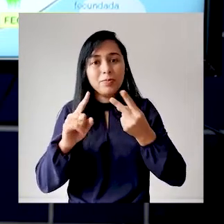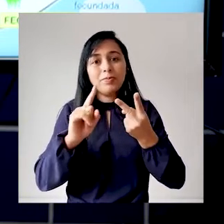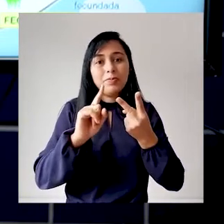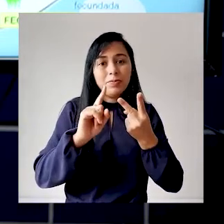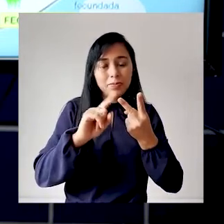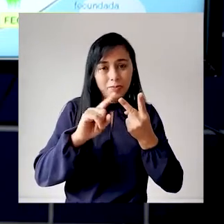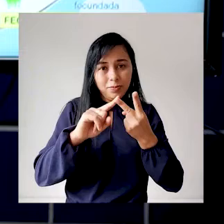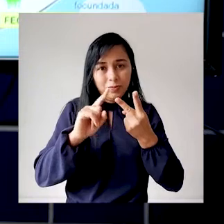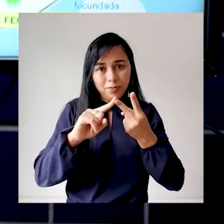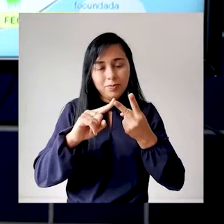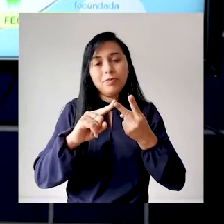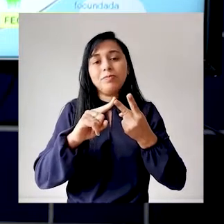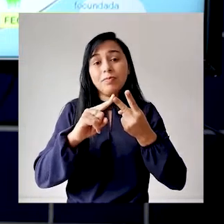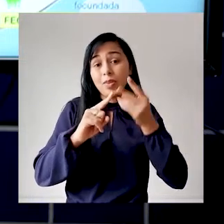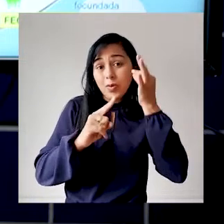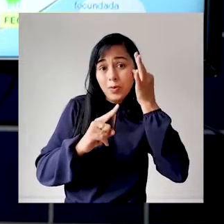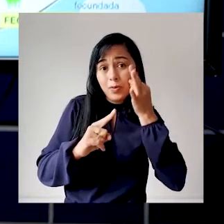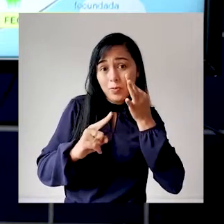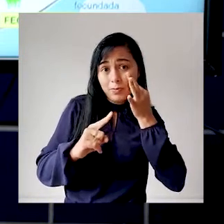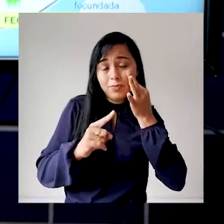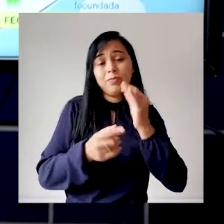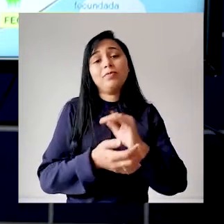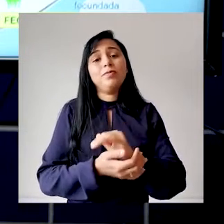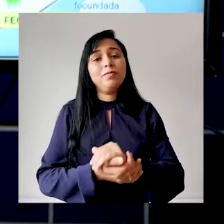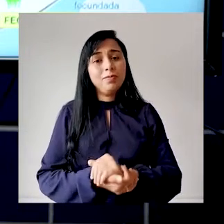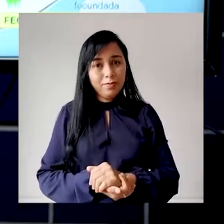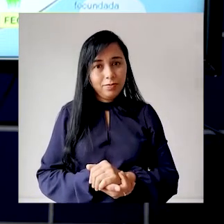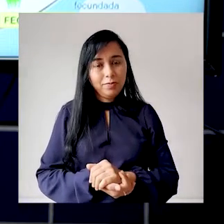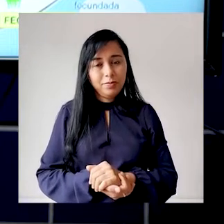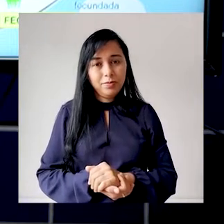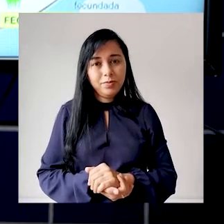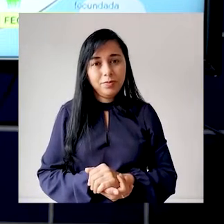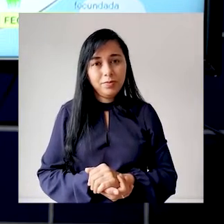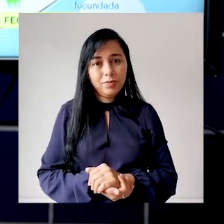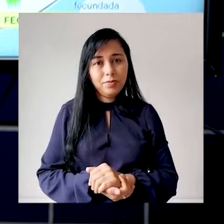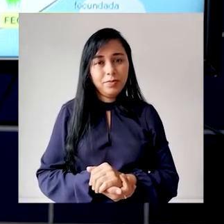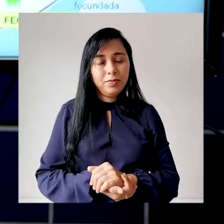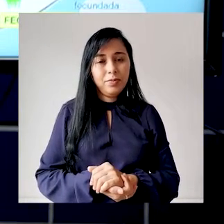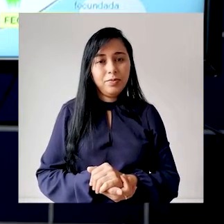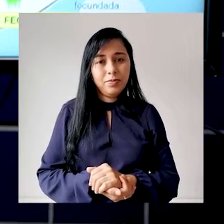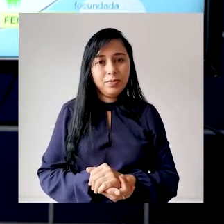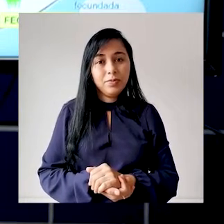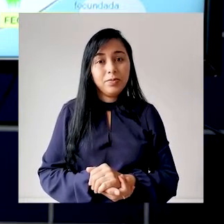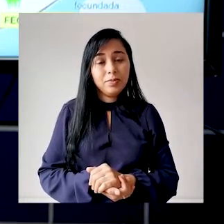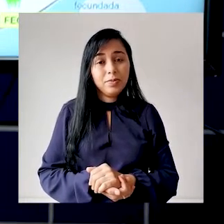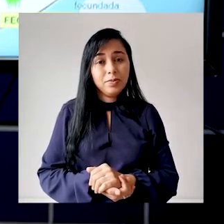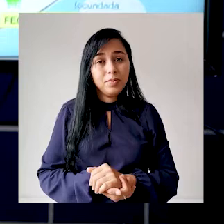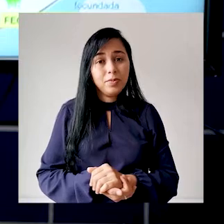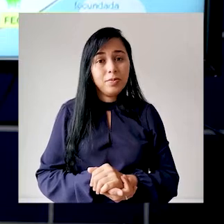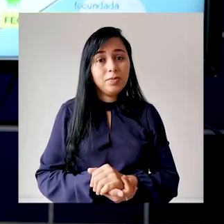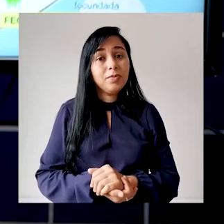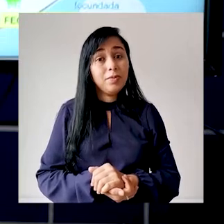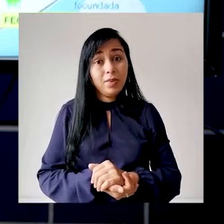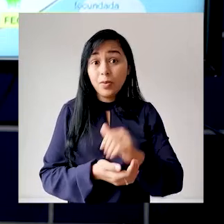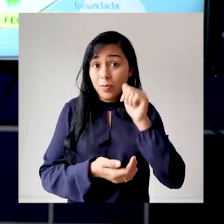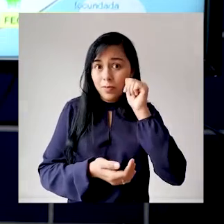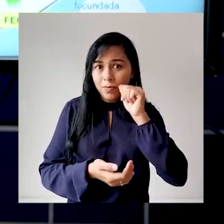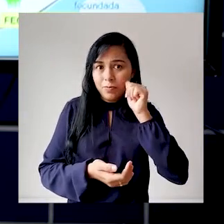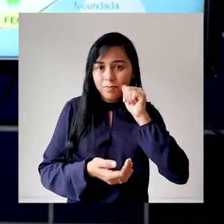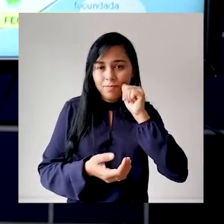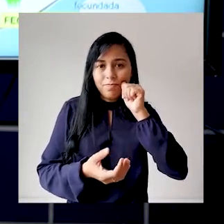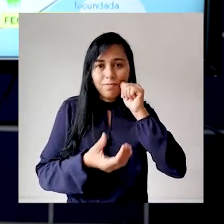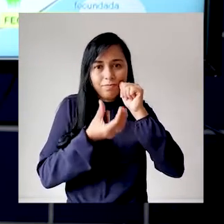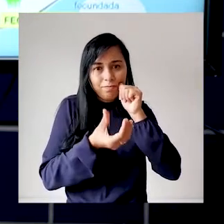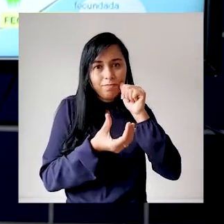nós teremos o gametófito masculino e o gametófito feminino. O gametófito